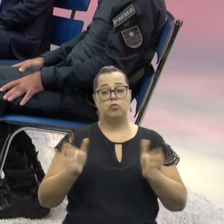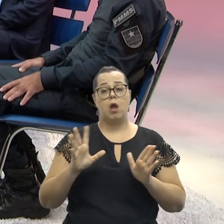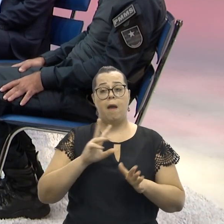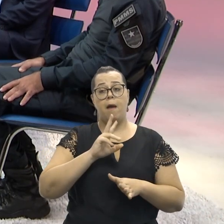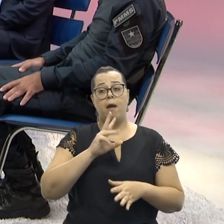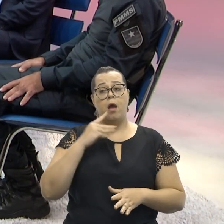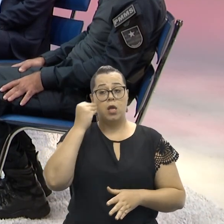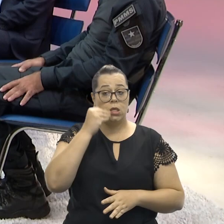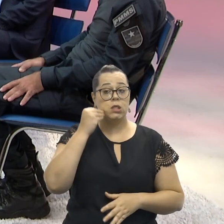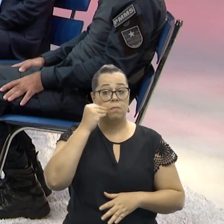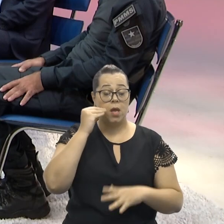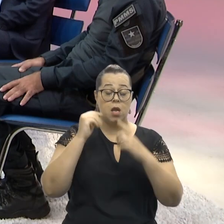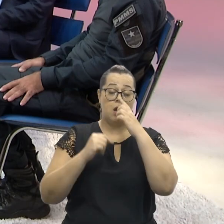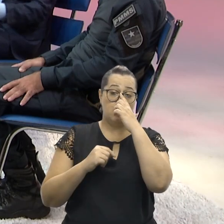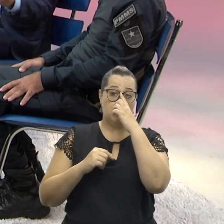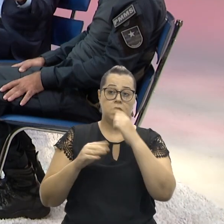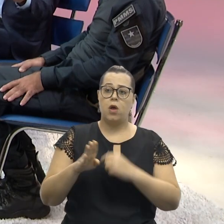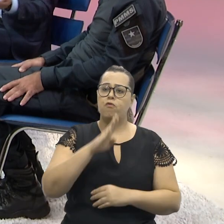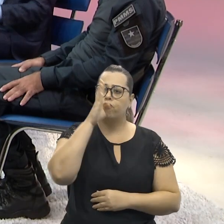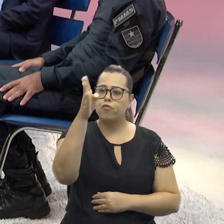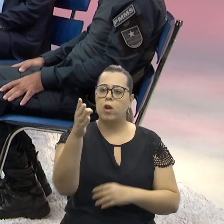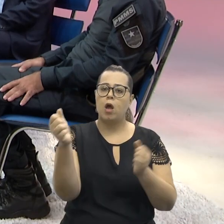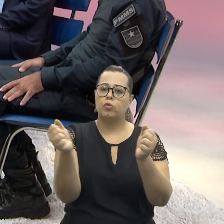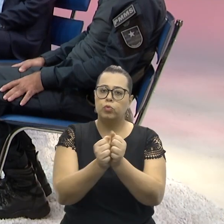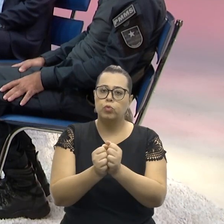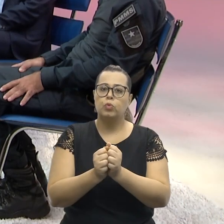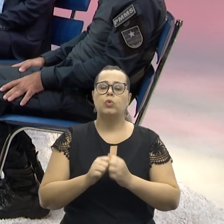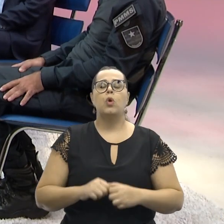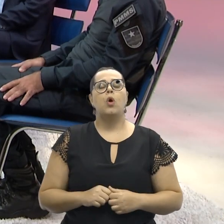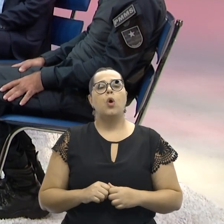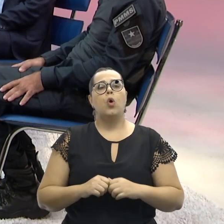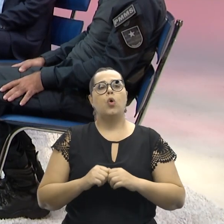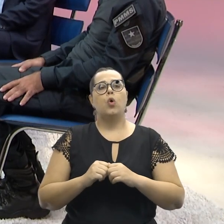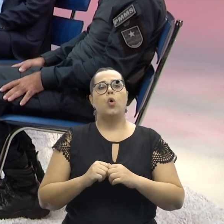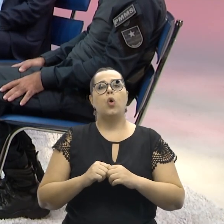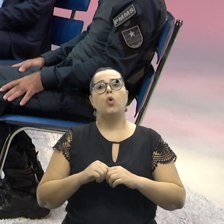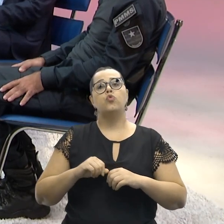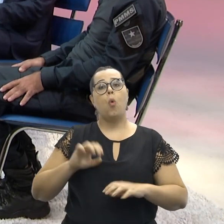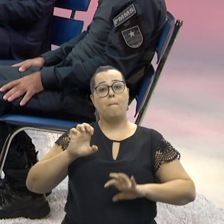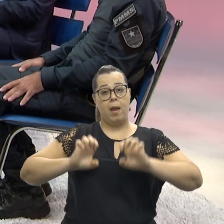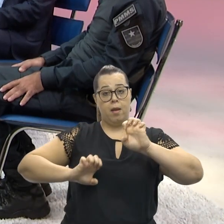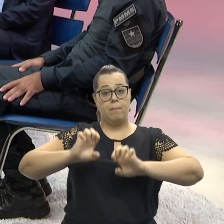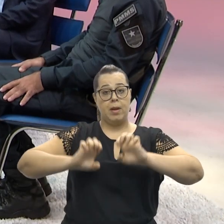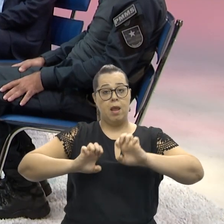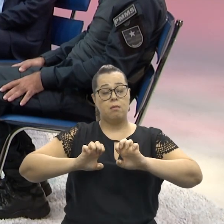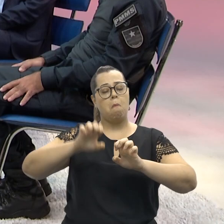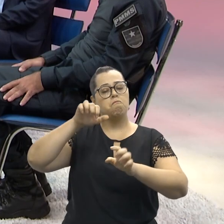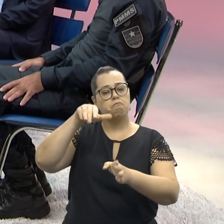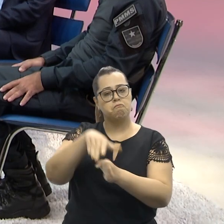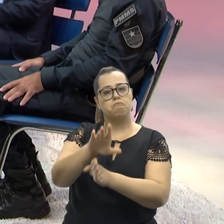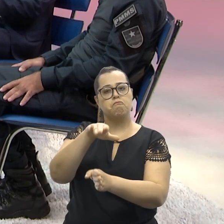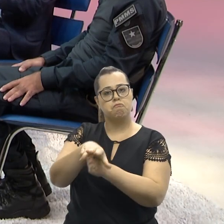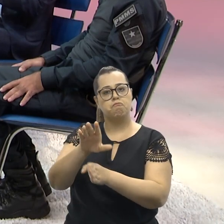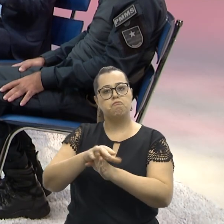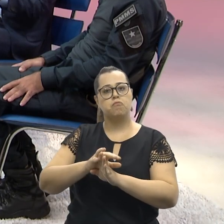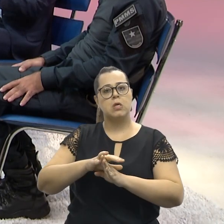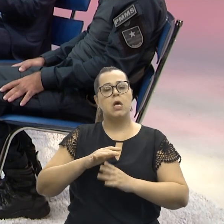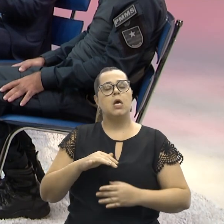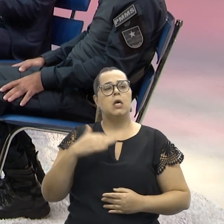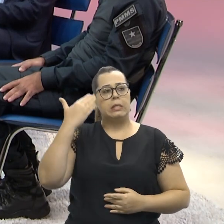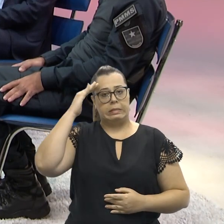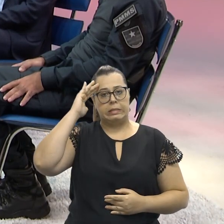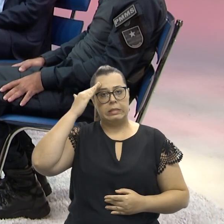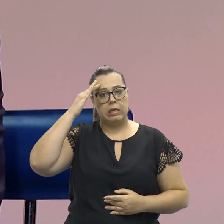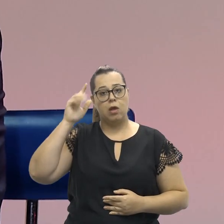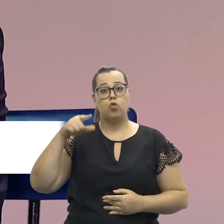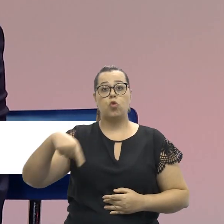tive algum tempo atrás, inclusive com a parceria do Batalhão de Trânsito, numa empresa falando sobre conscientização. Para um segmento já